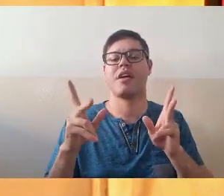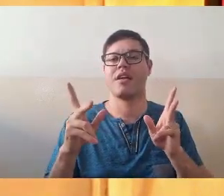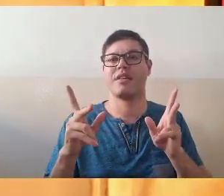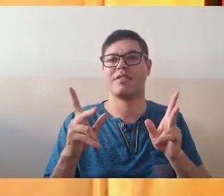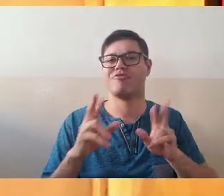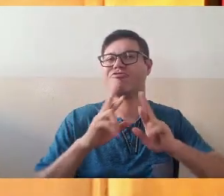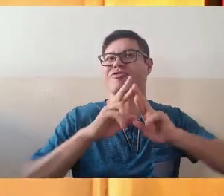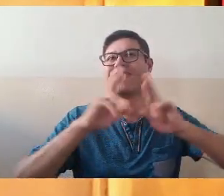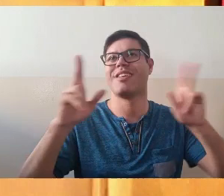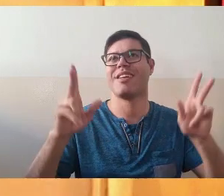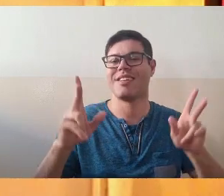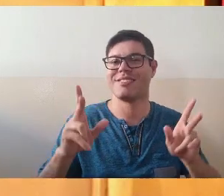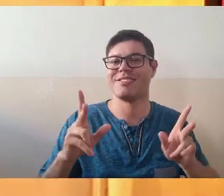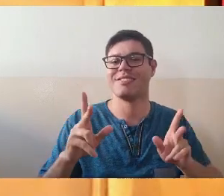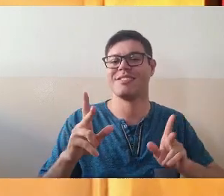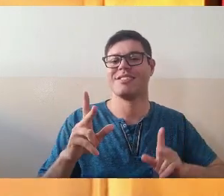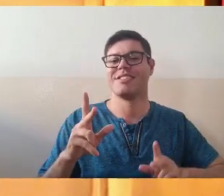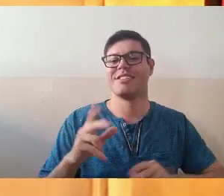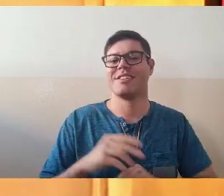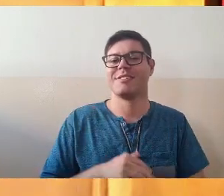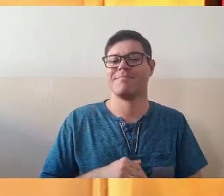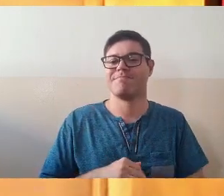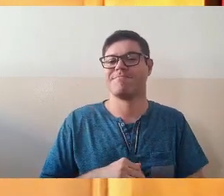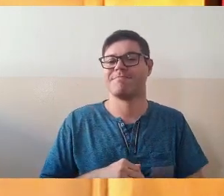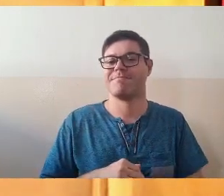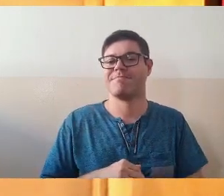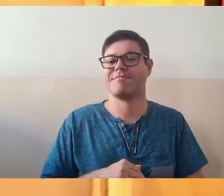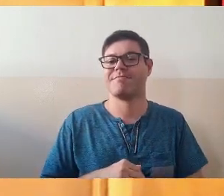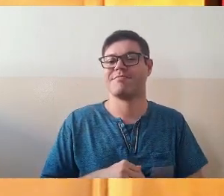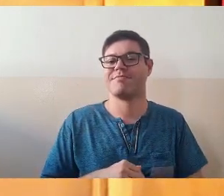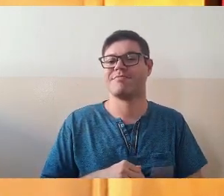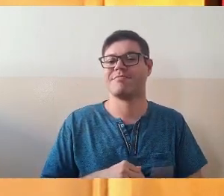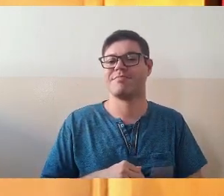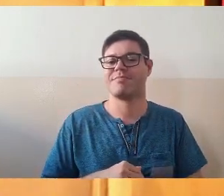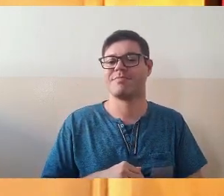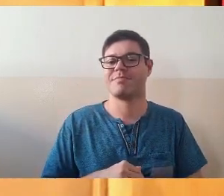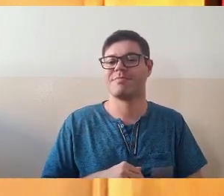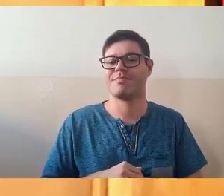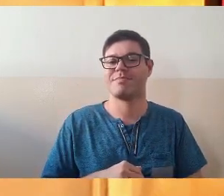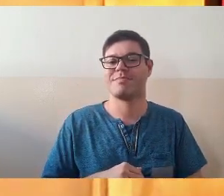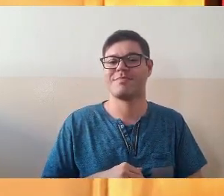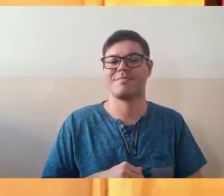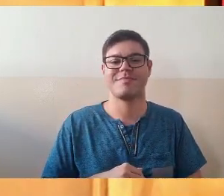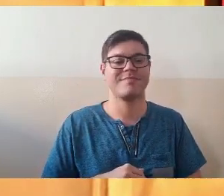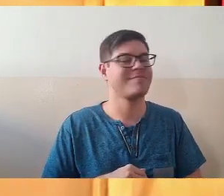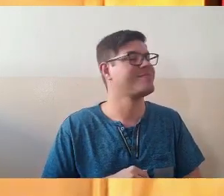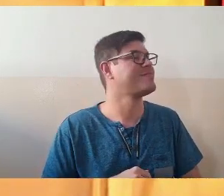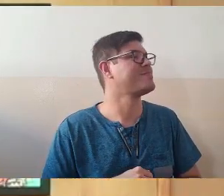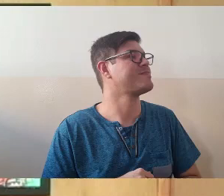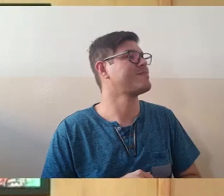vamos trazer esse camarada aqui. Eu acabei de dizer. É? Acabei de cantar.